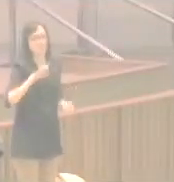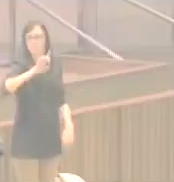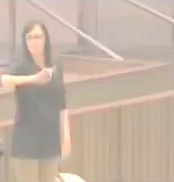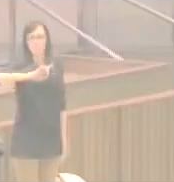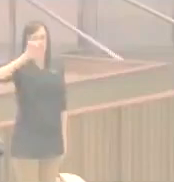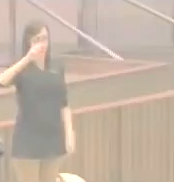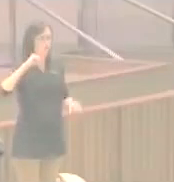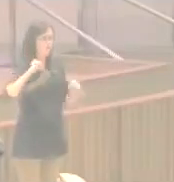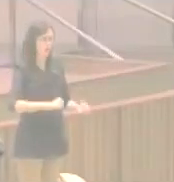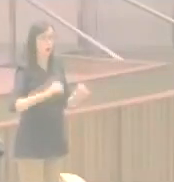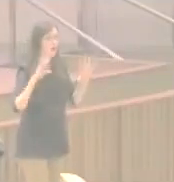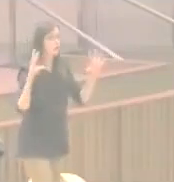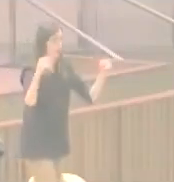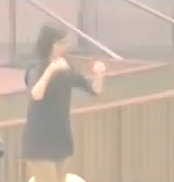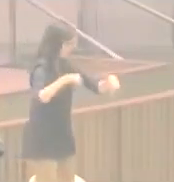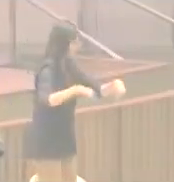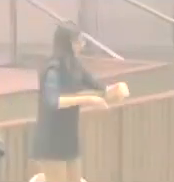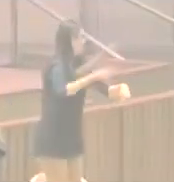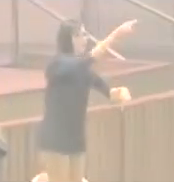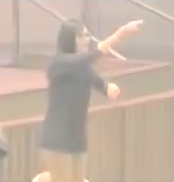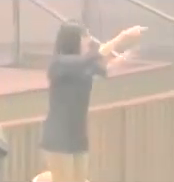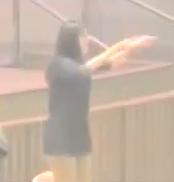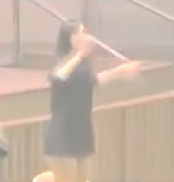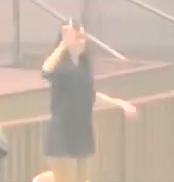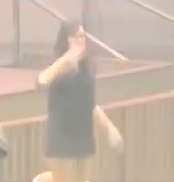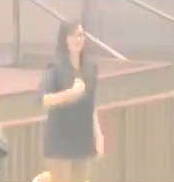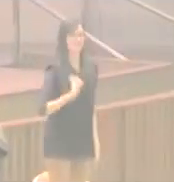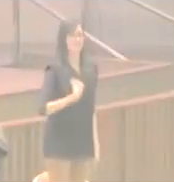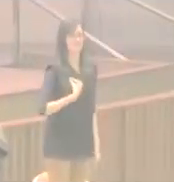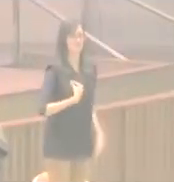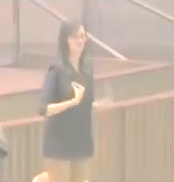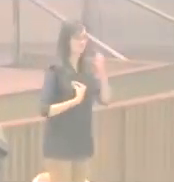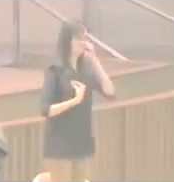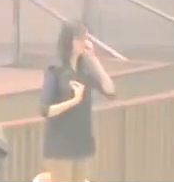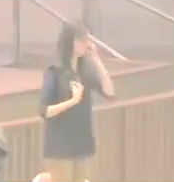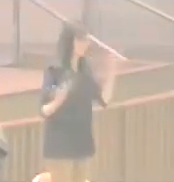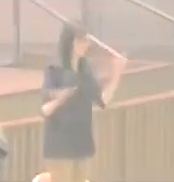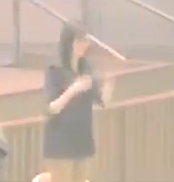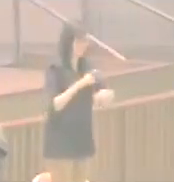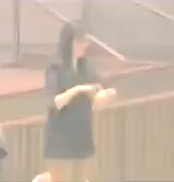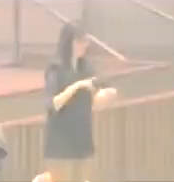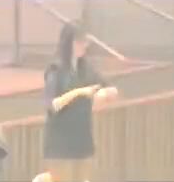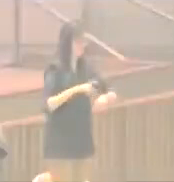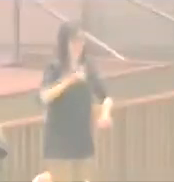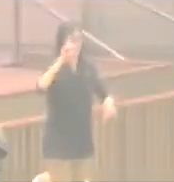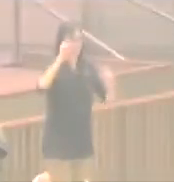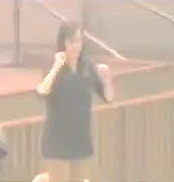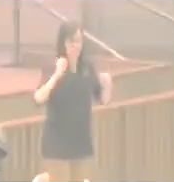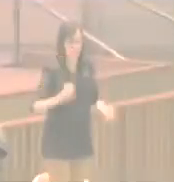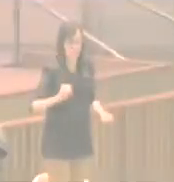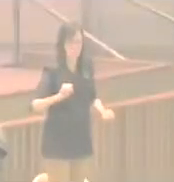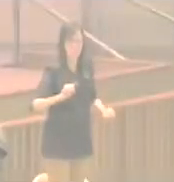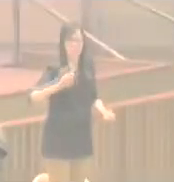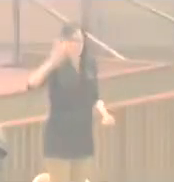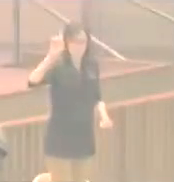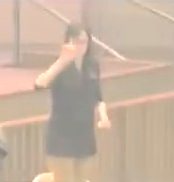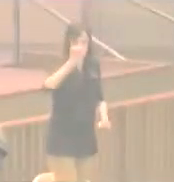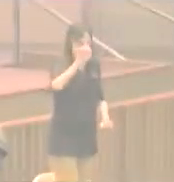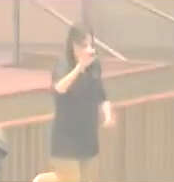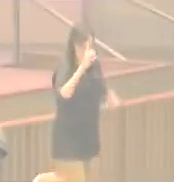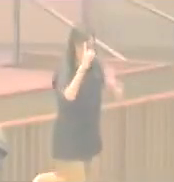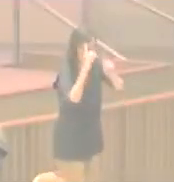de estar em todos os lugares ao mesmo tempo. Então nesta hora, visita todo aquele